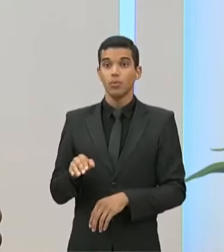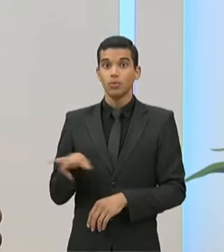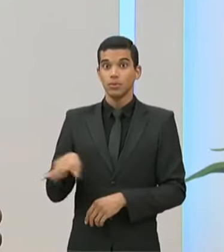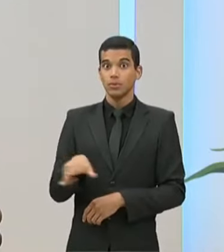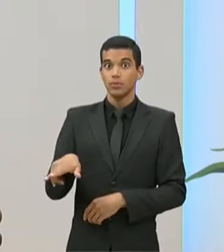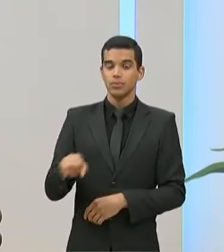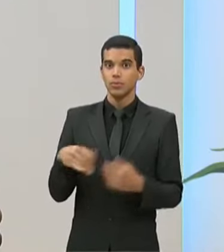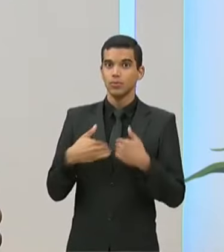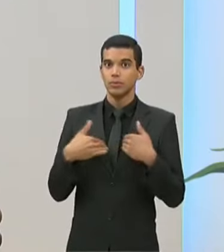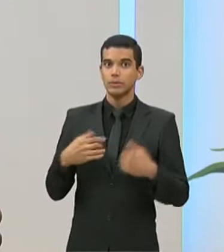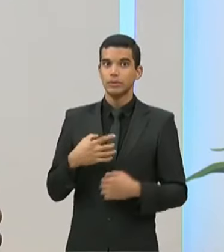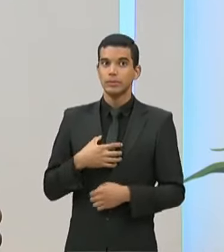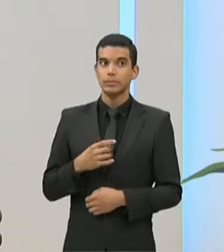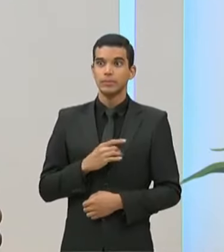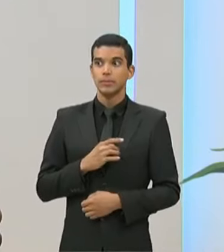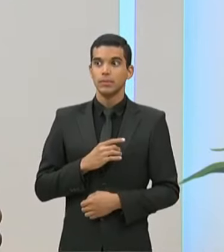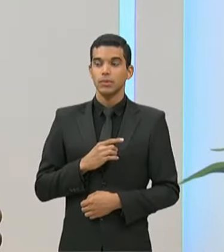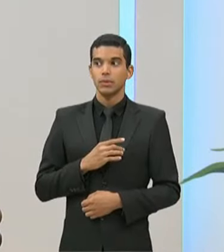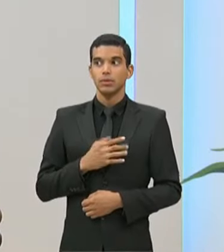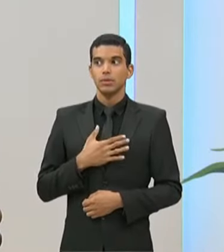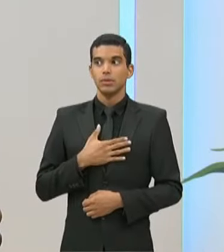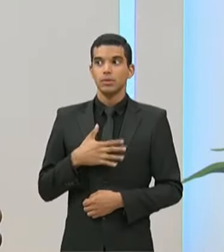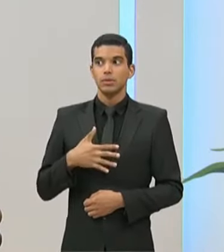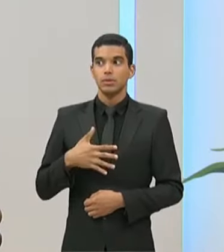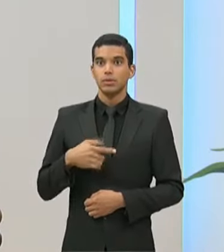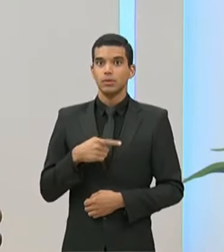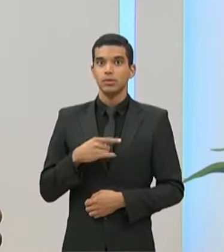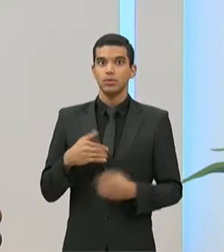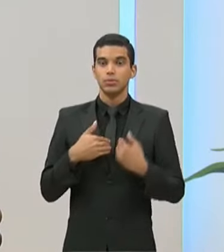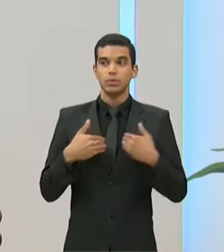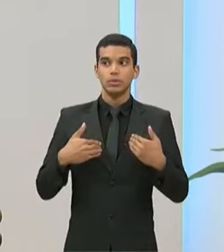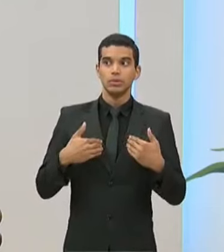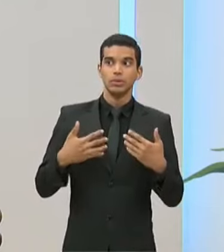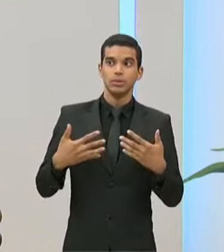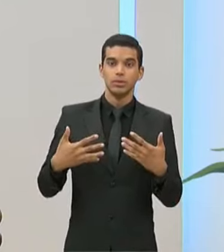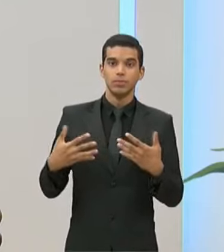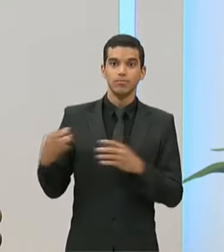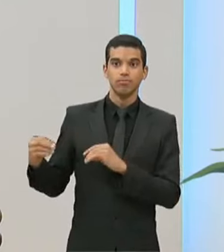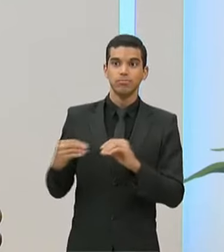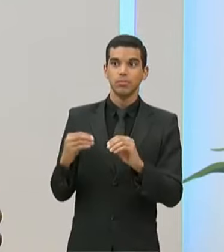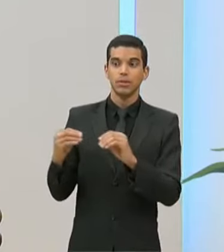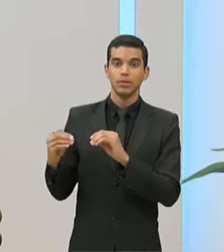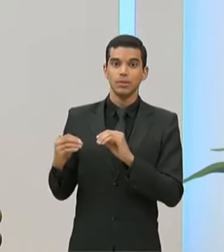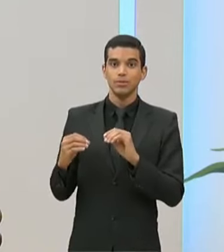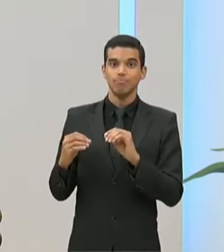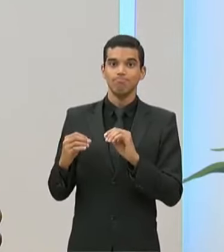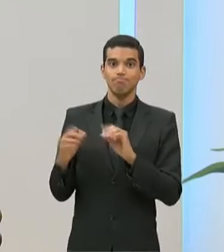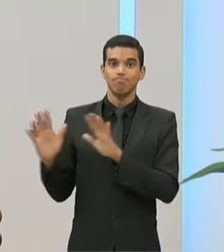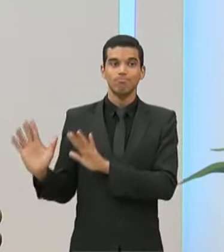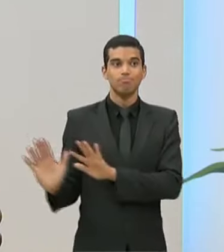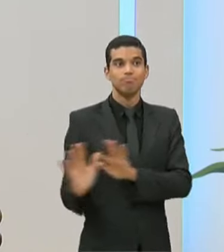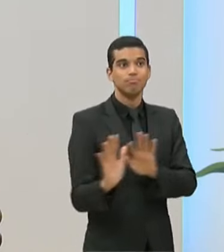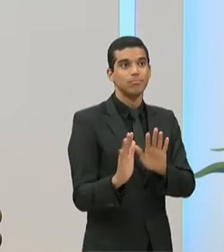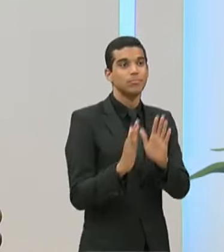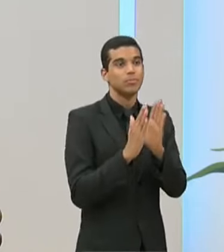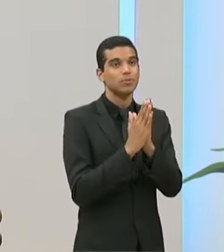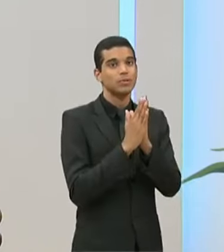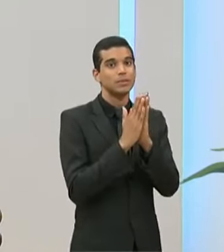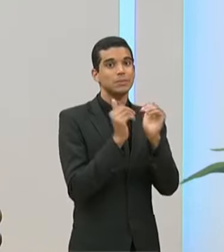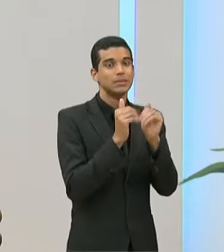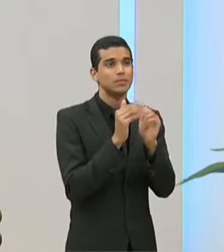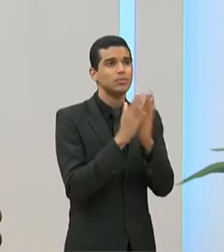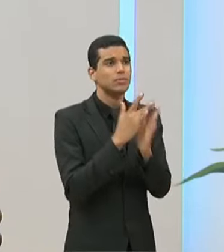temeram. E mais uma vez, começaram a pedir misericórdia a José. Isso está